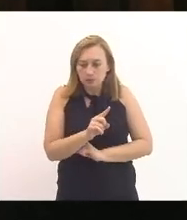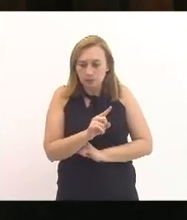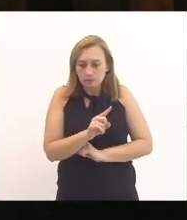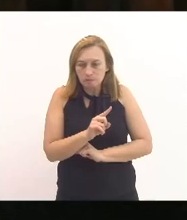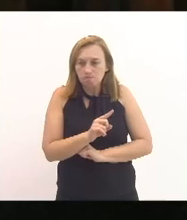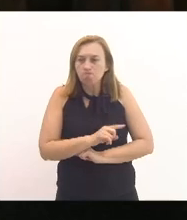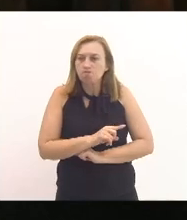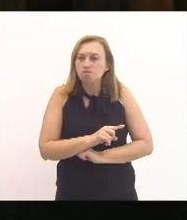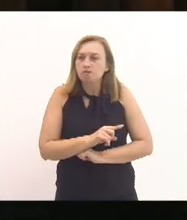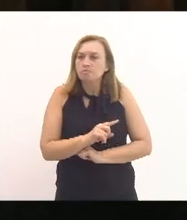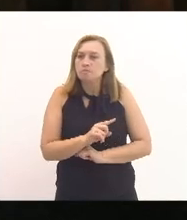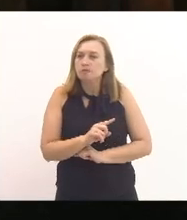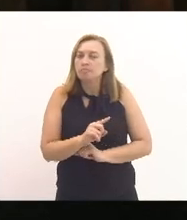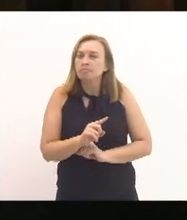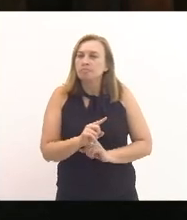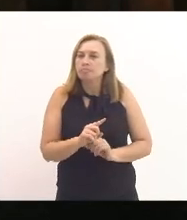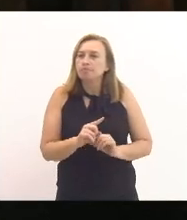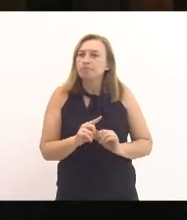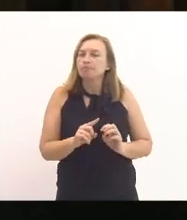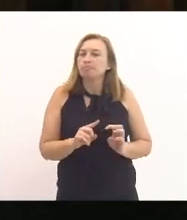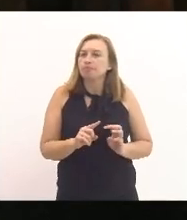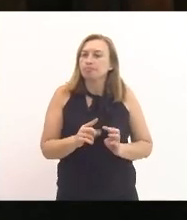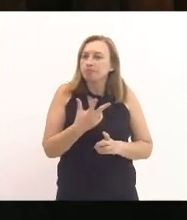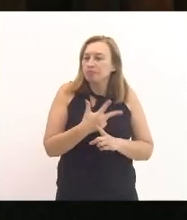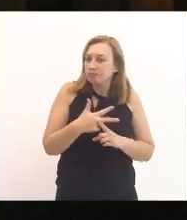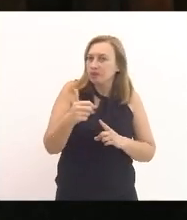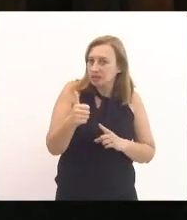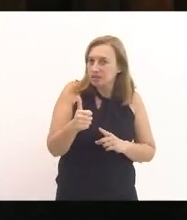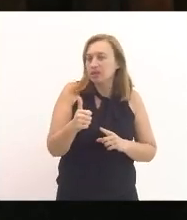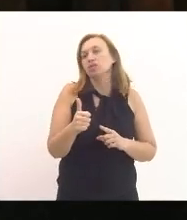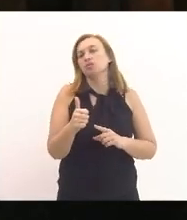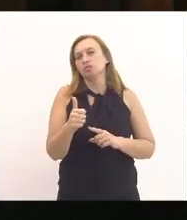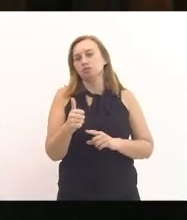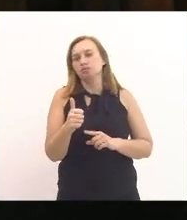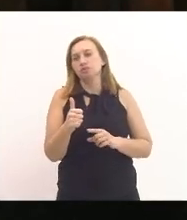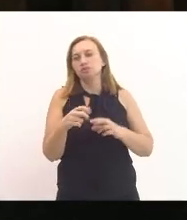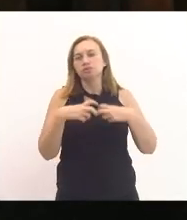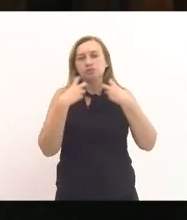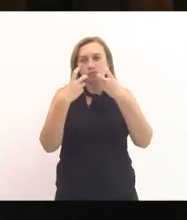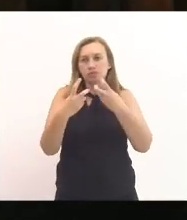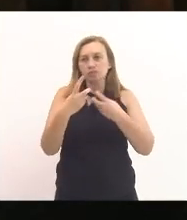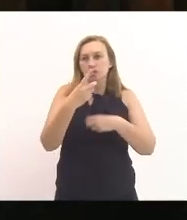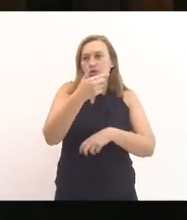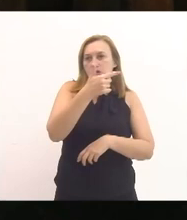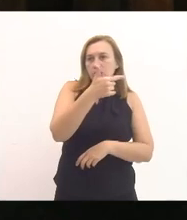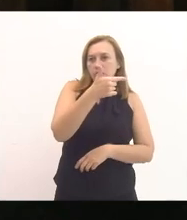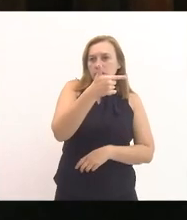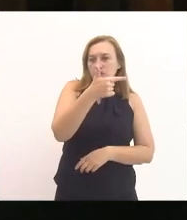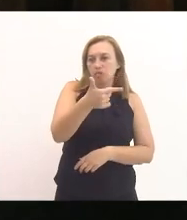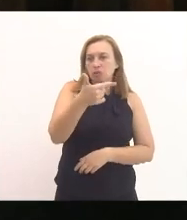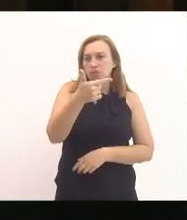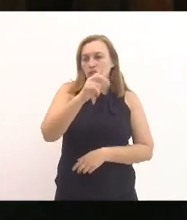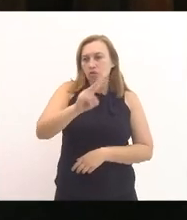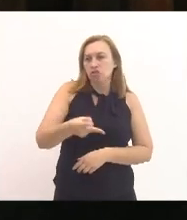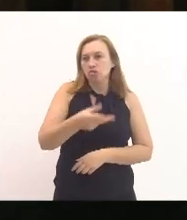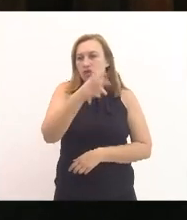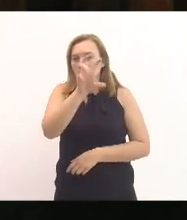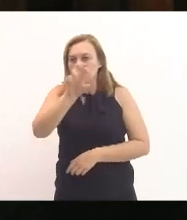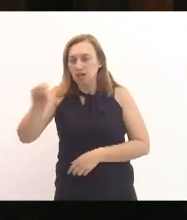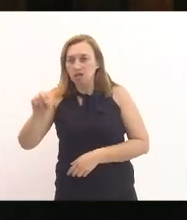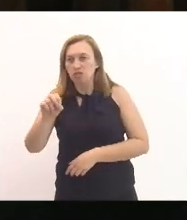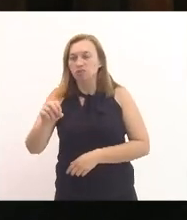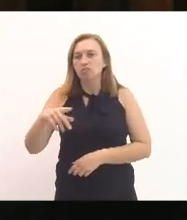leitura e ela foi ela venceu a essa eleição acho que é o clamor de 2.500 policiais que nesse momento